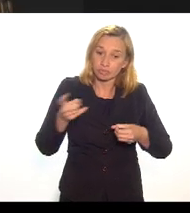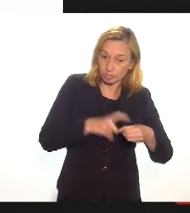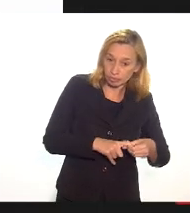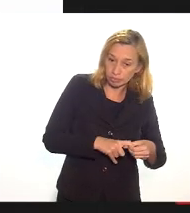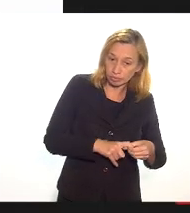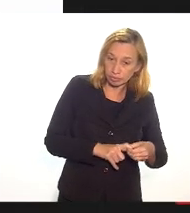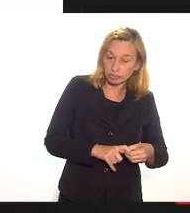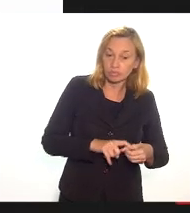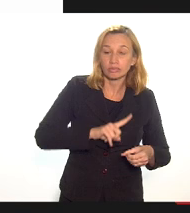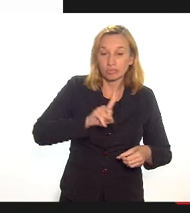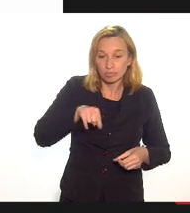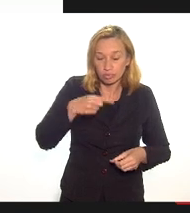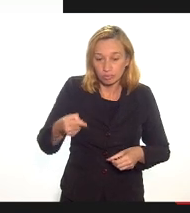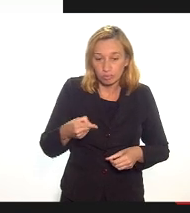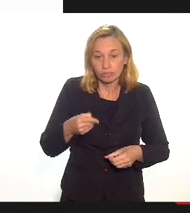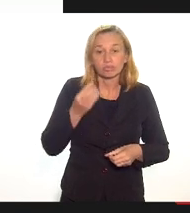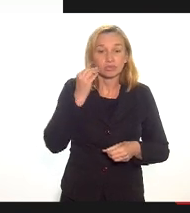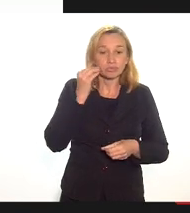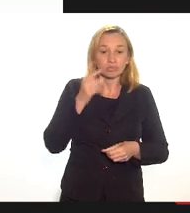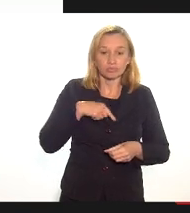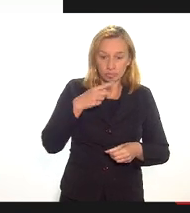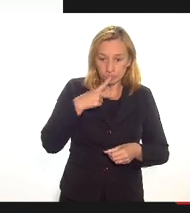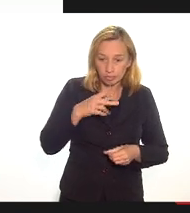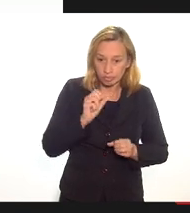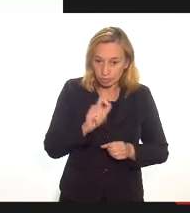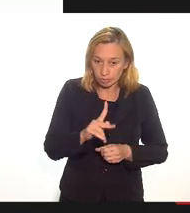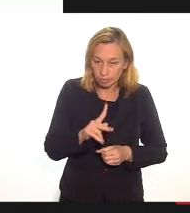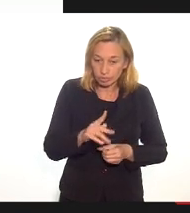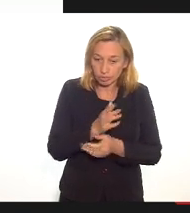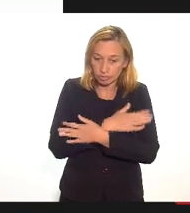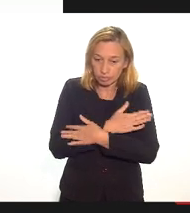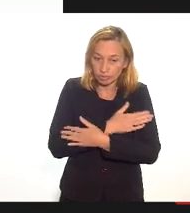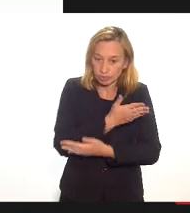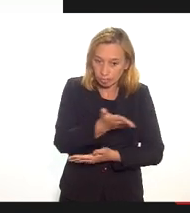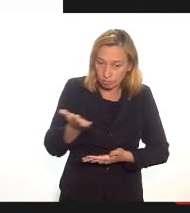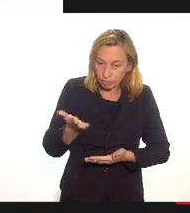quando tiver a oportunidade, a senhora me inscreva para que eu possa falar, tá bom? Saudação a